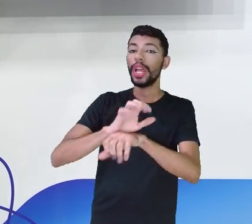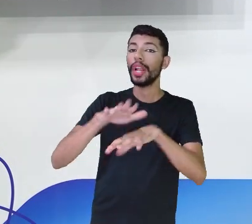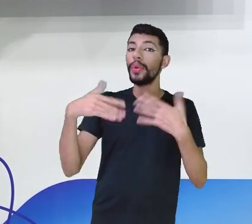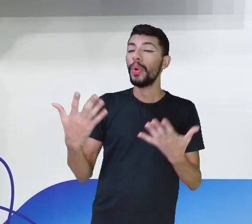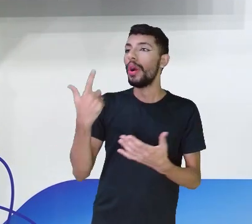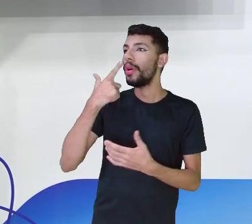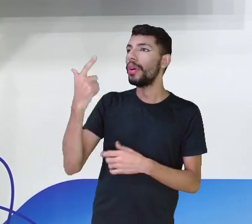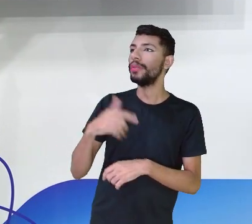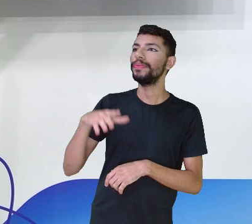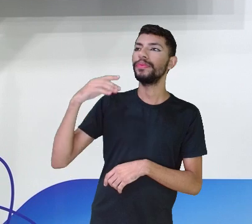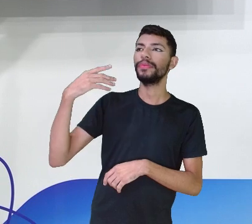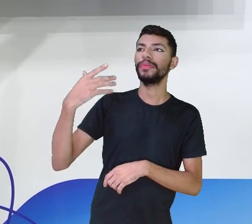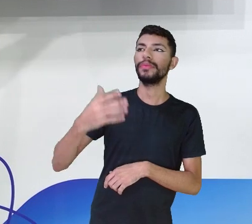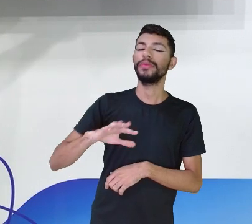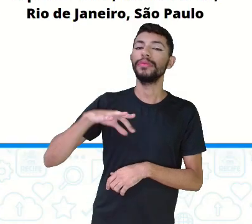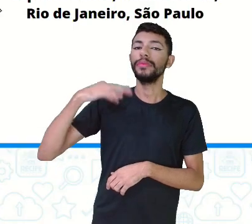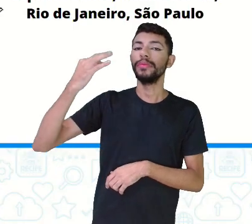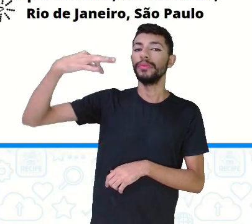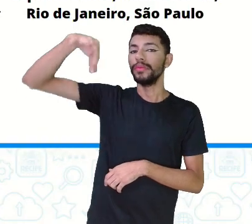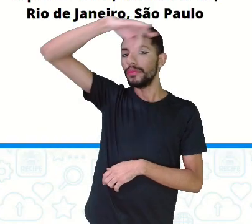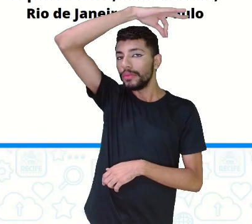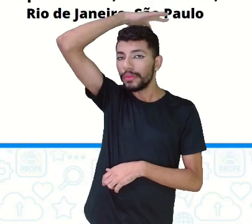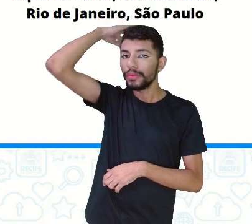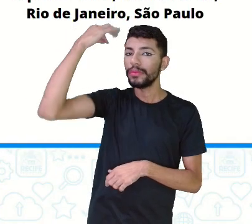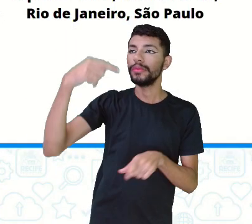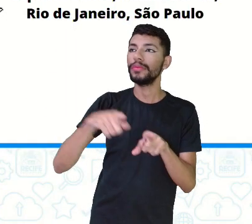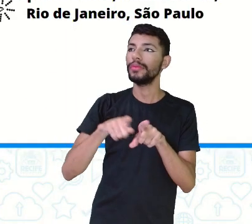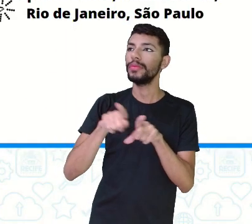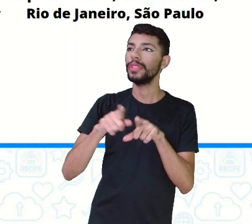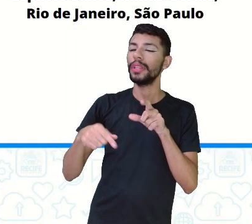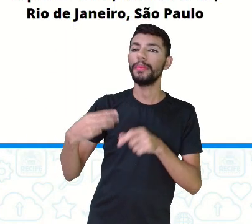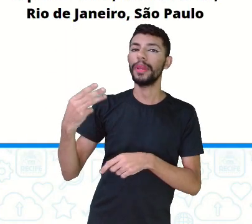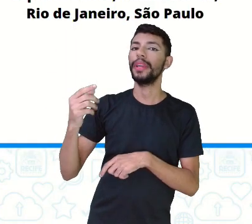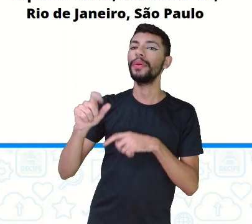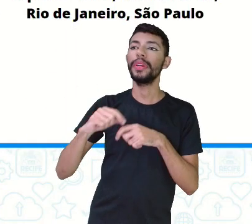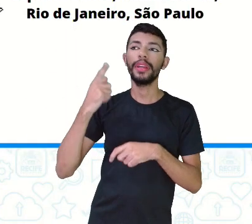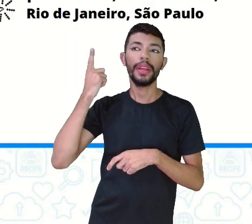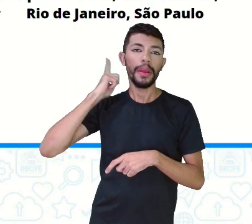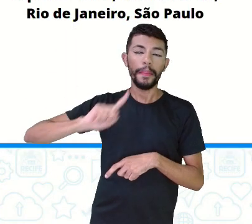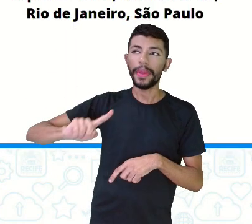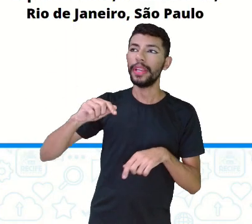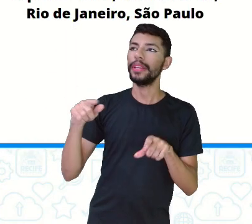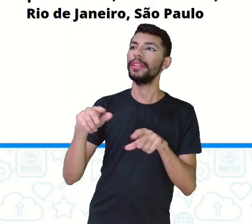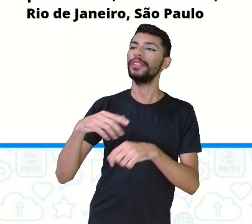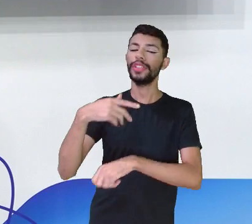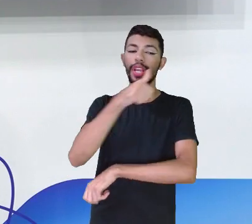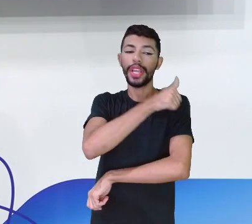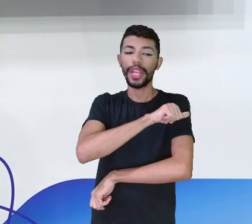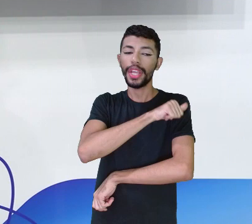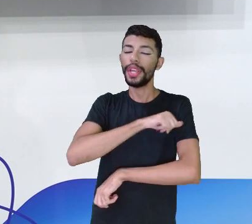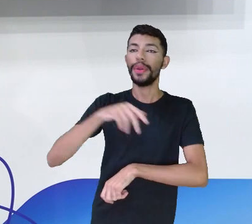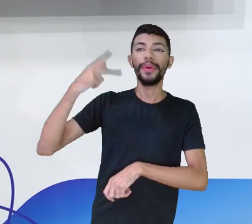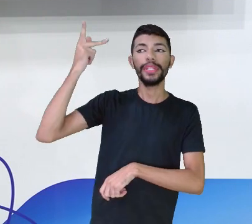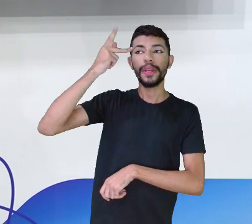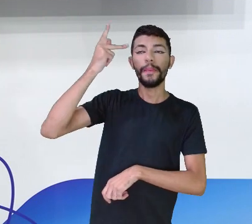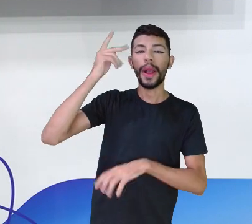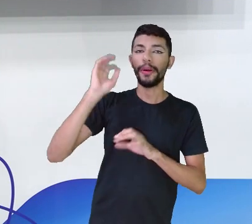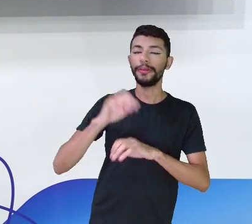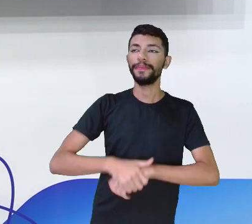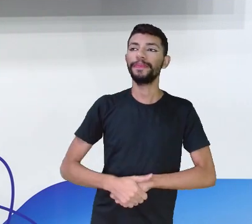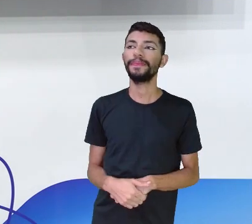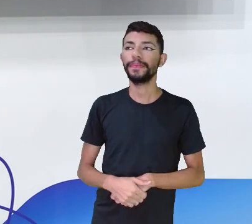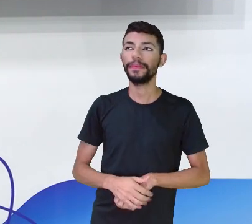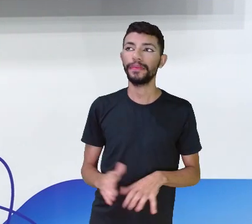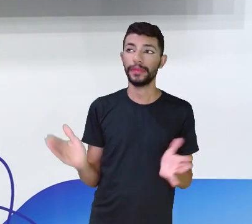são Espírito Santo, Minas Gerais, Rio de Janeiro e São Paulo, beleza? E por